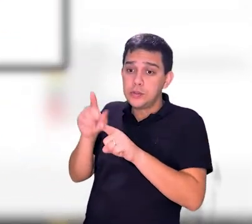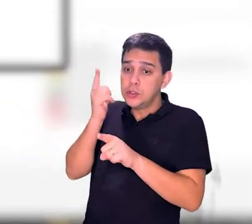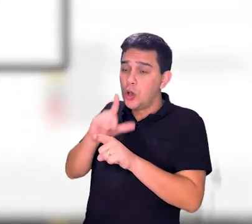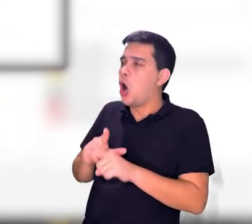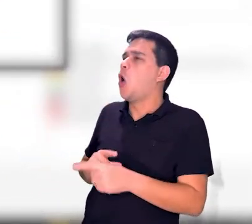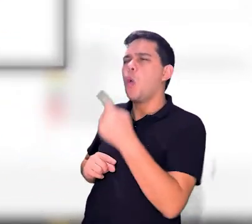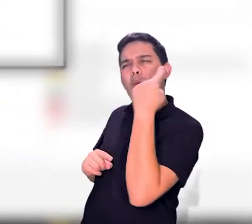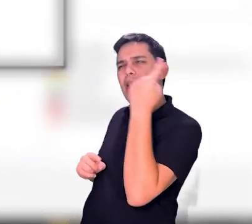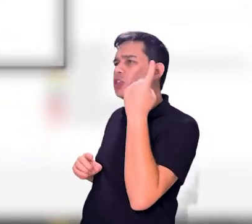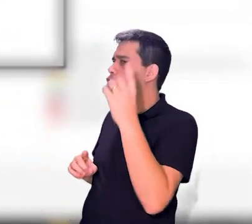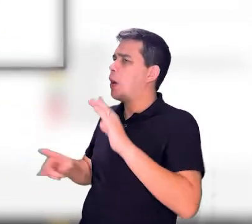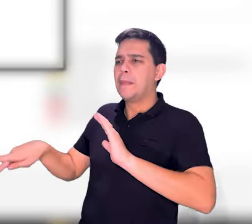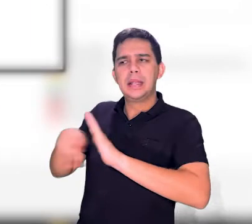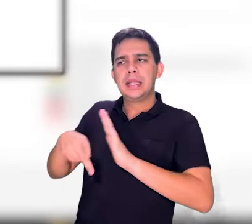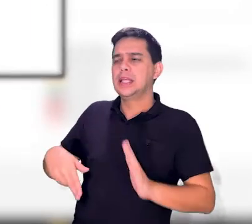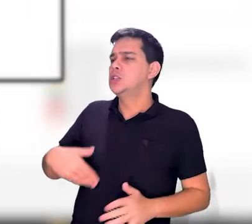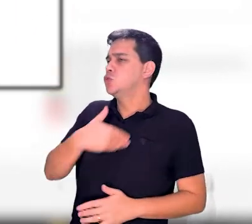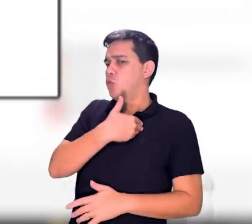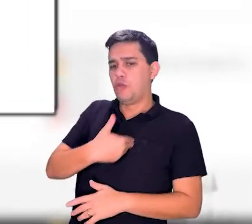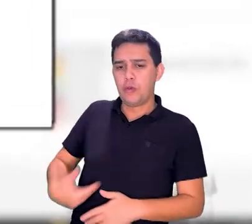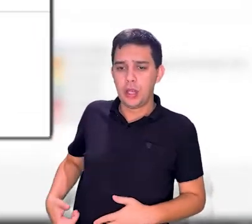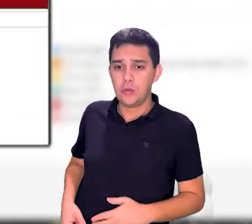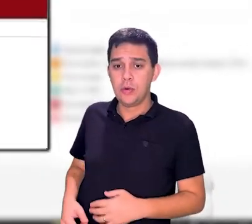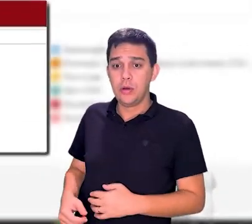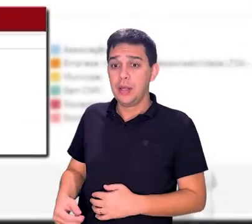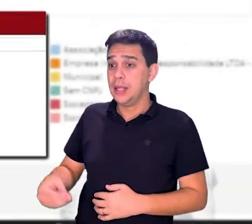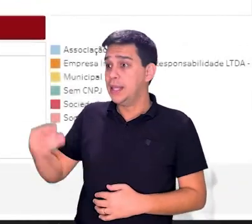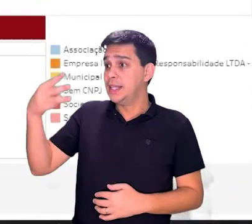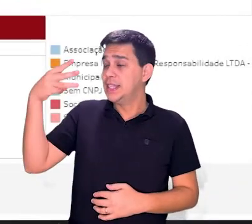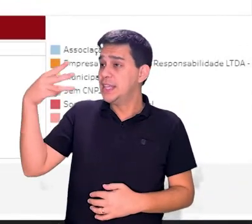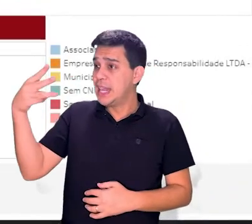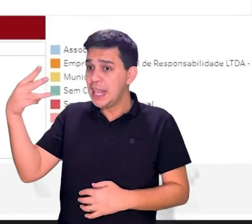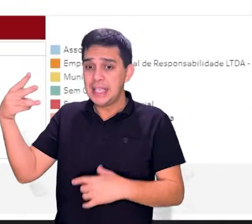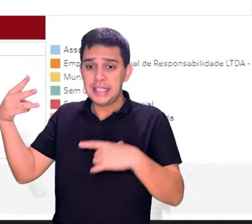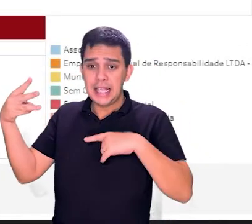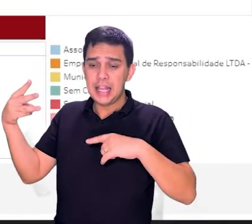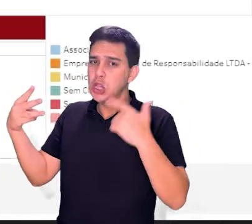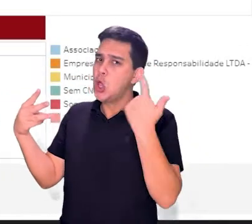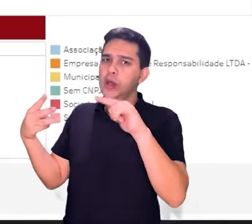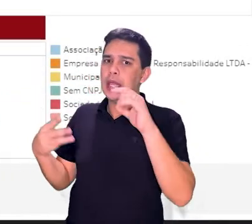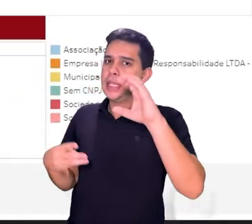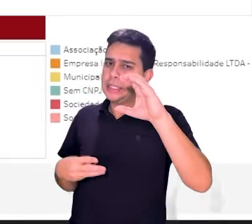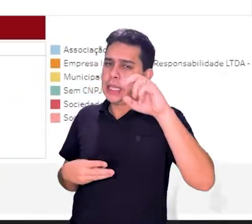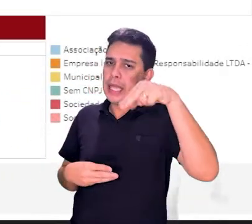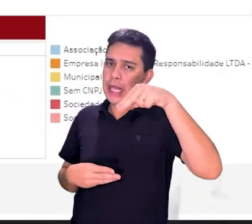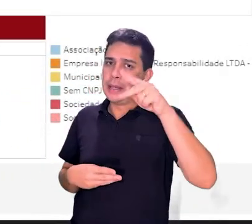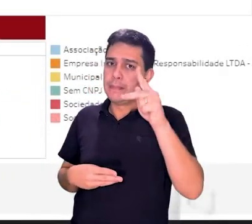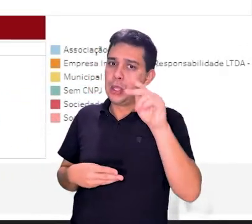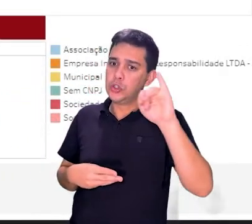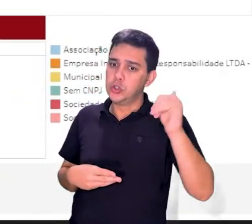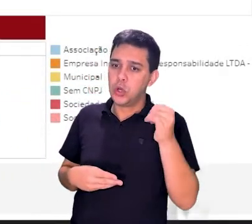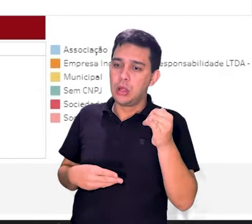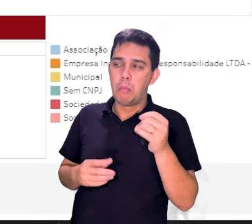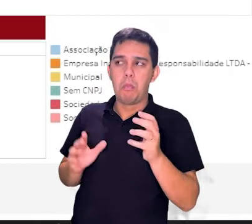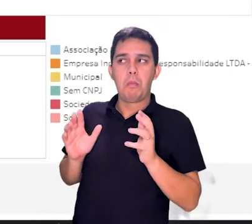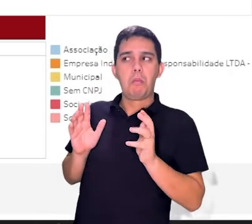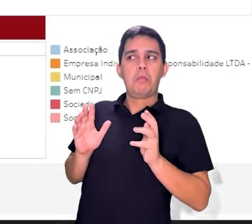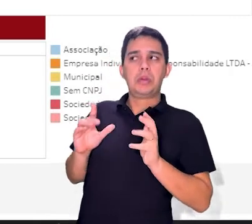a informação, por exemplo, de que 3 delas não possuem o CNPJ, ou seja,